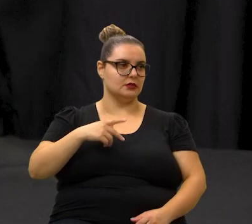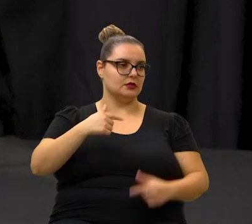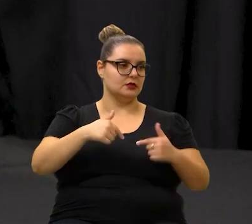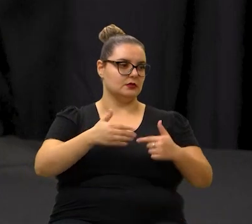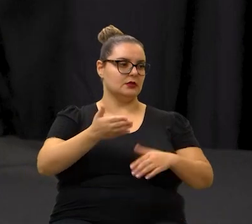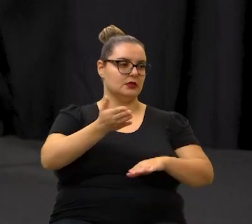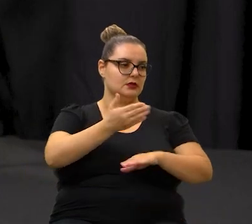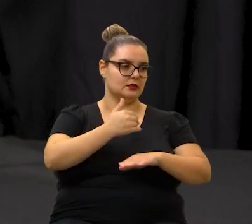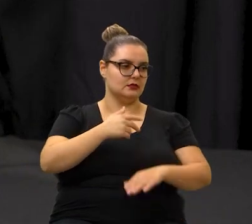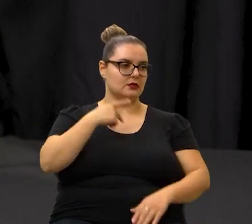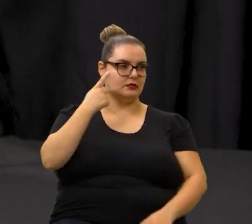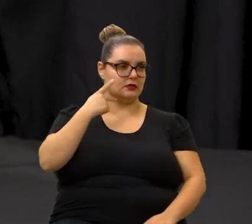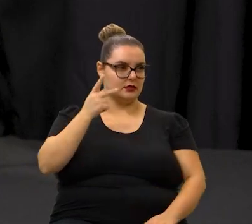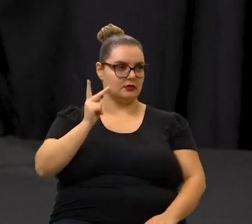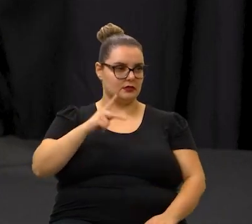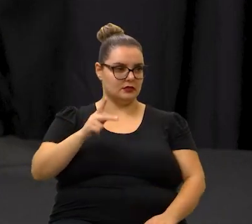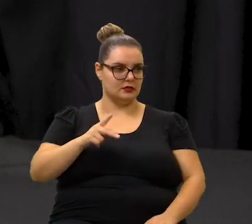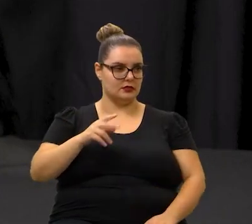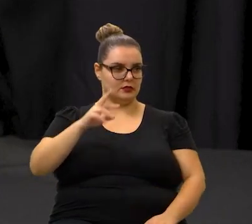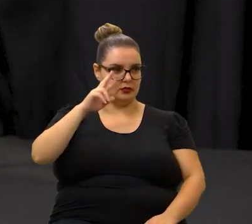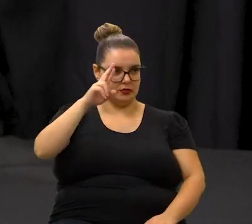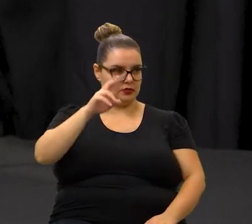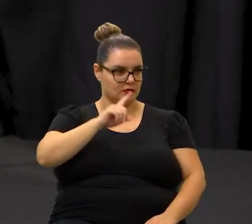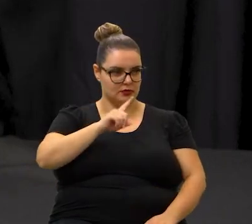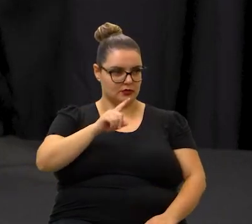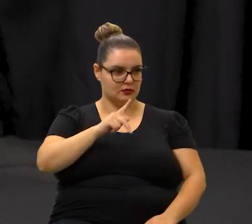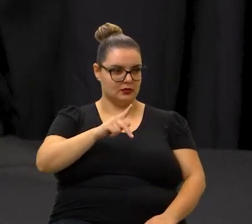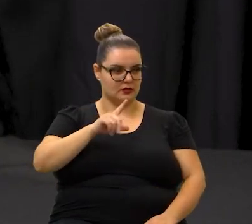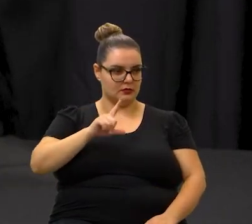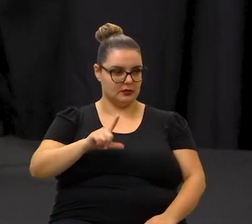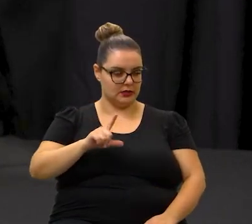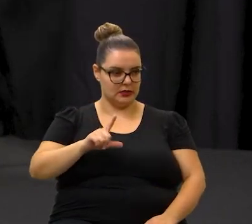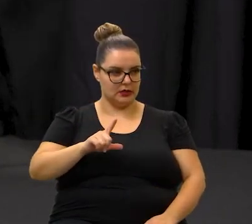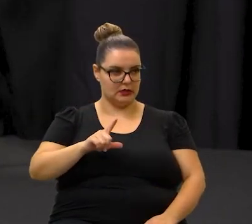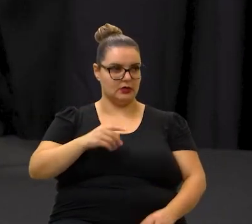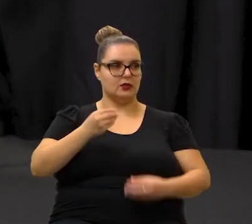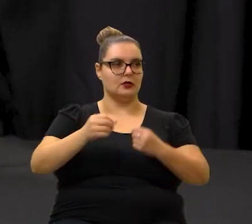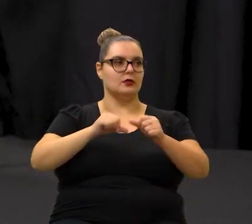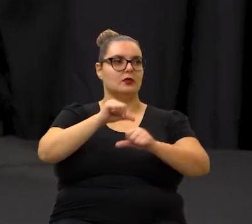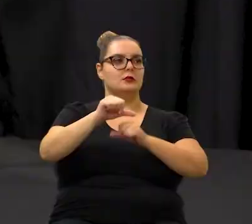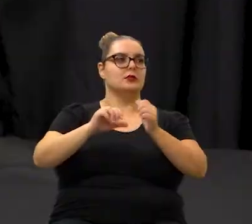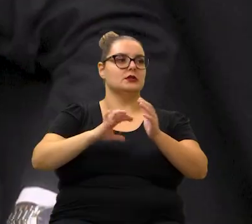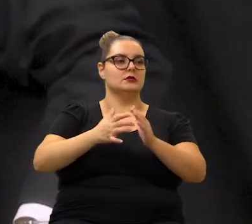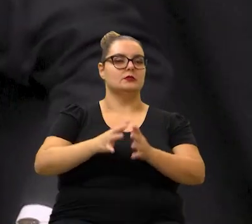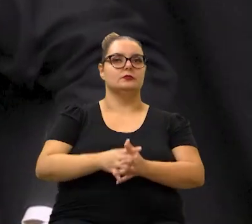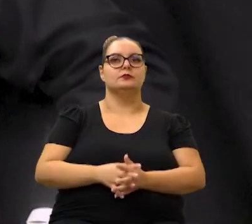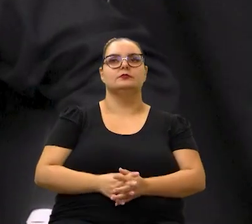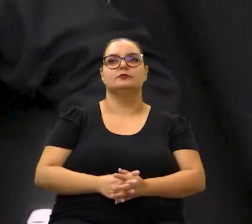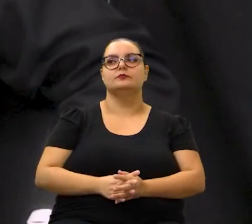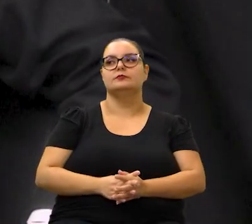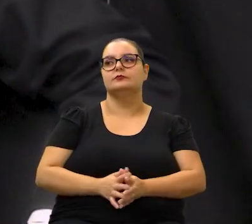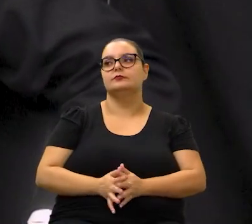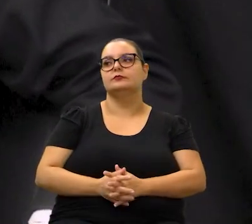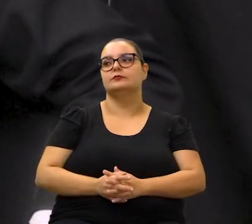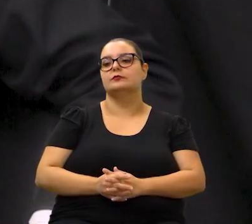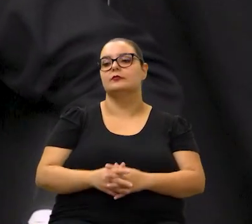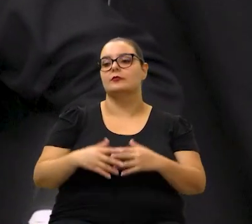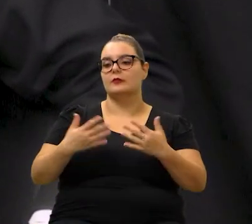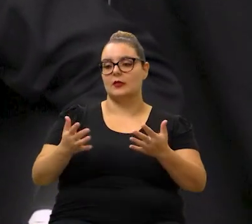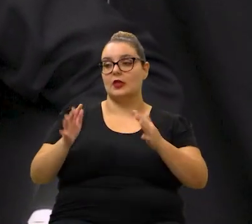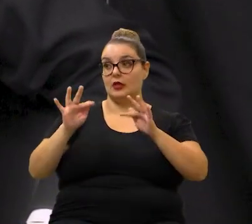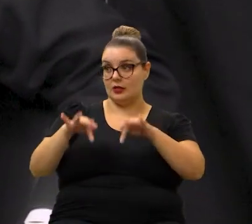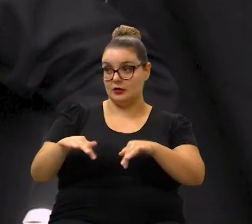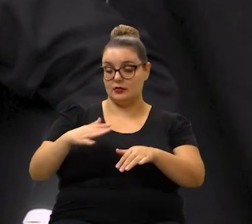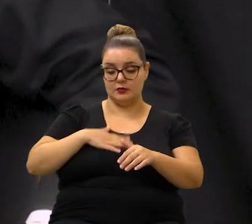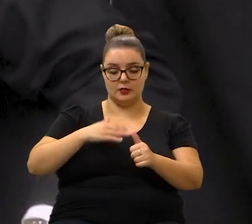Alberto hoje o senhor não é mais do pl como que foi essa mudança de partido então Encerrando o